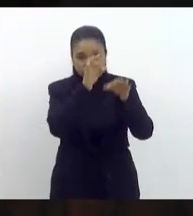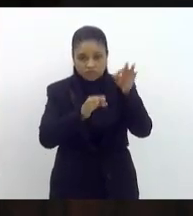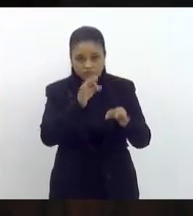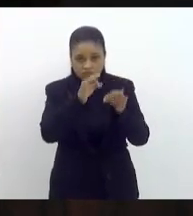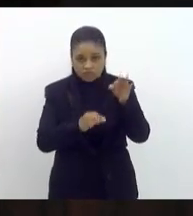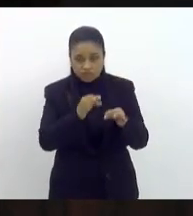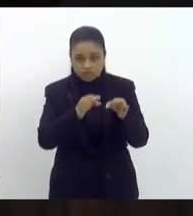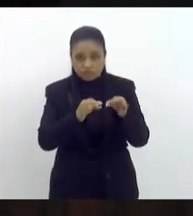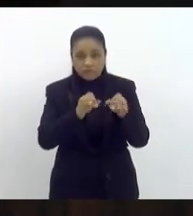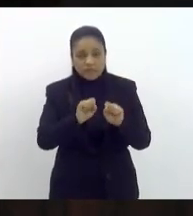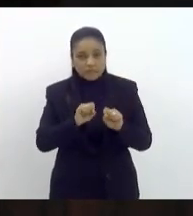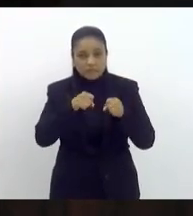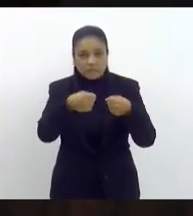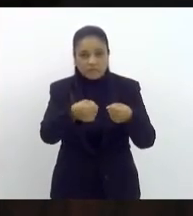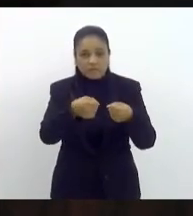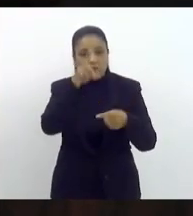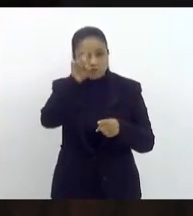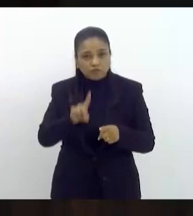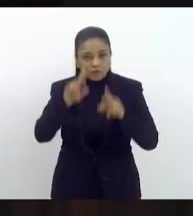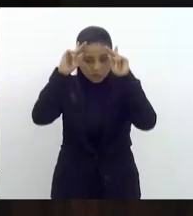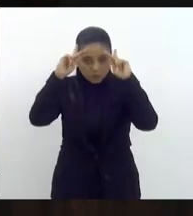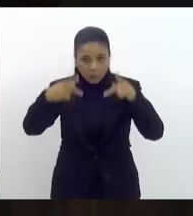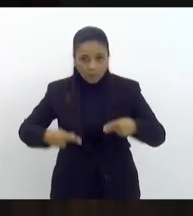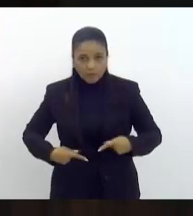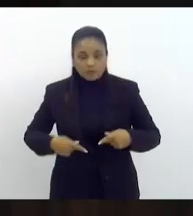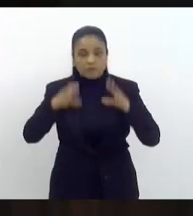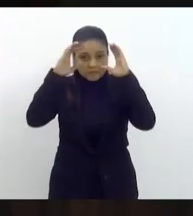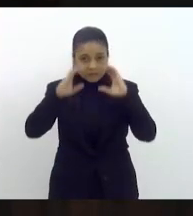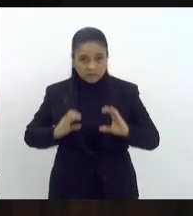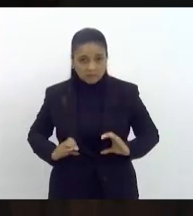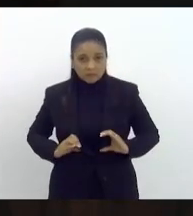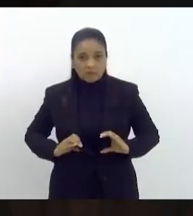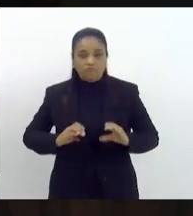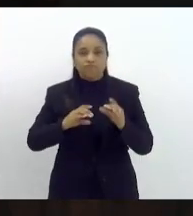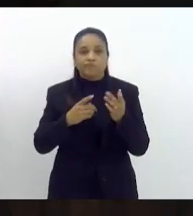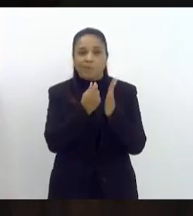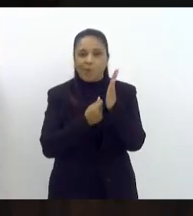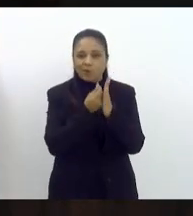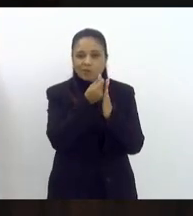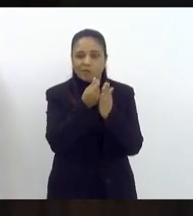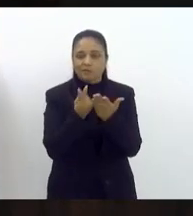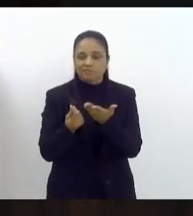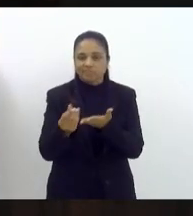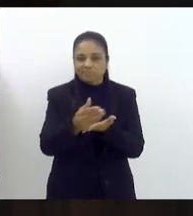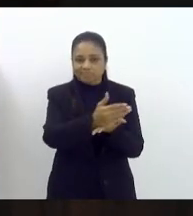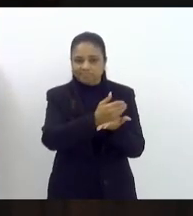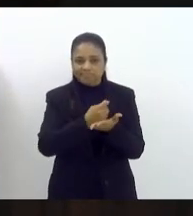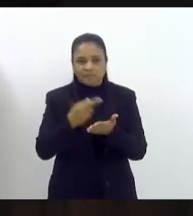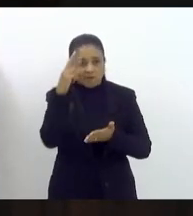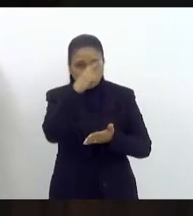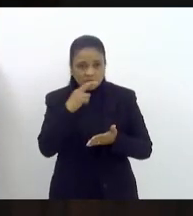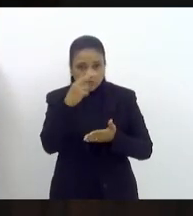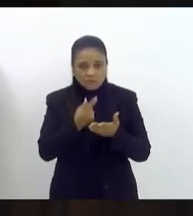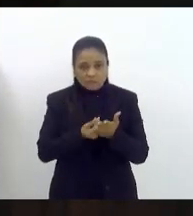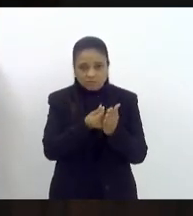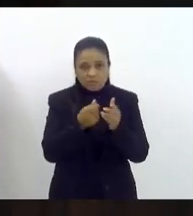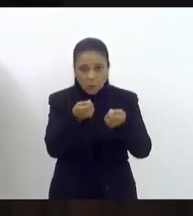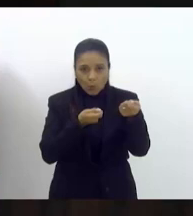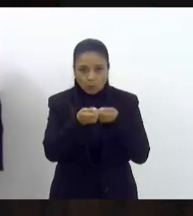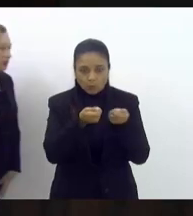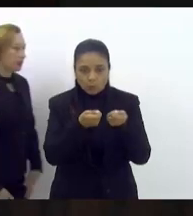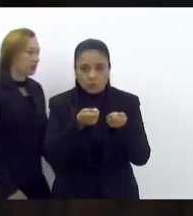de defesa dos direitos humanos em cidadania e de orçamento Finanças fiscalização financeira e controle